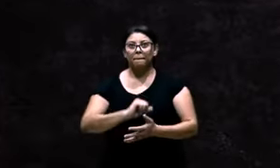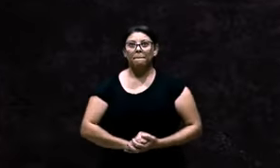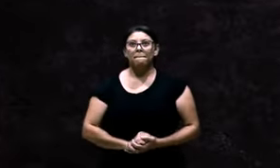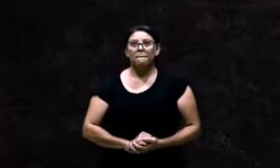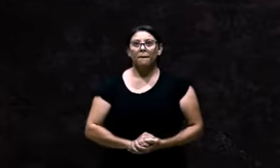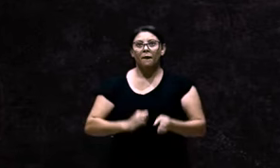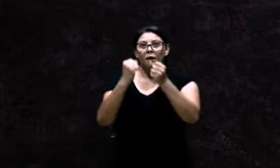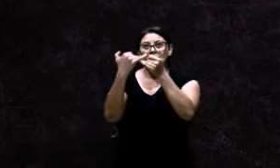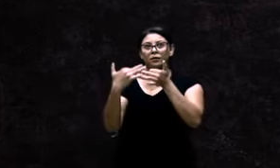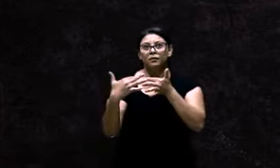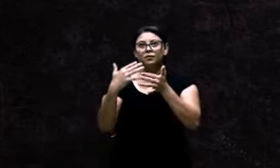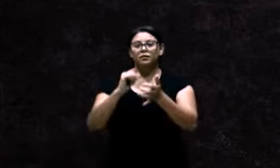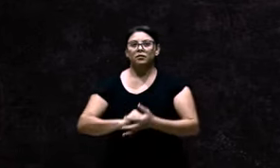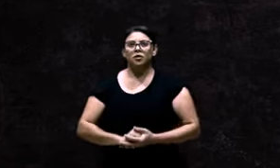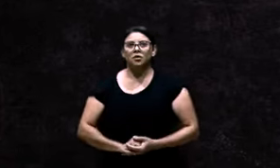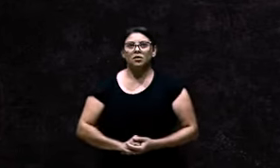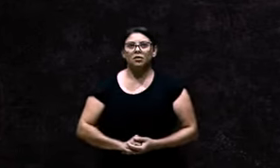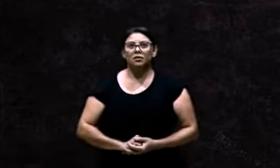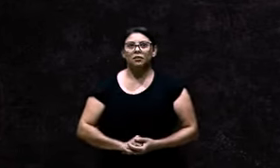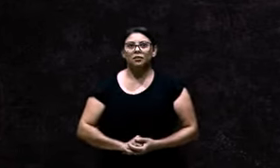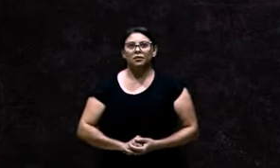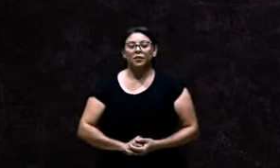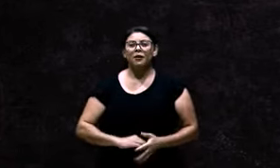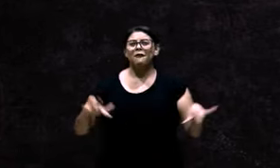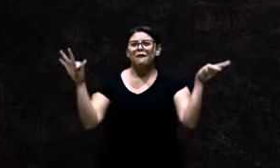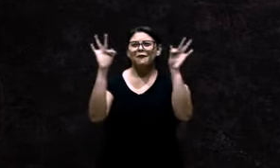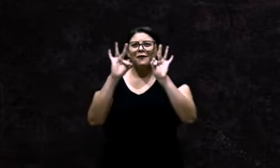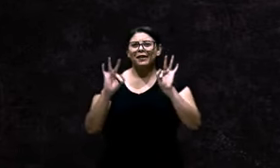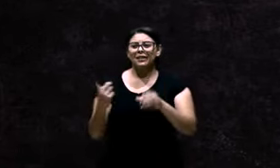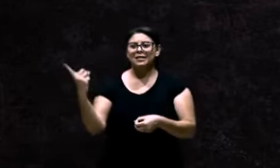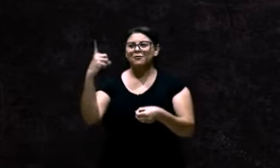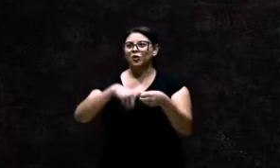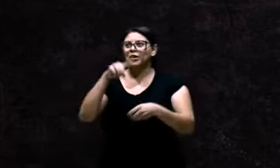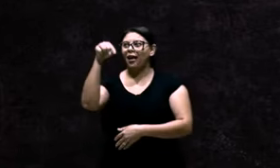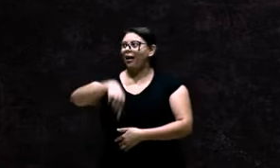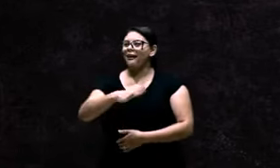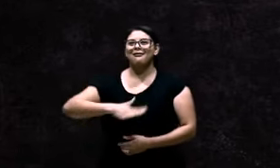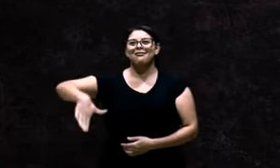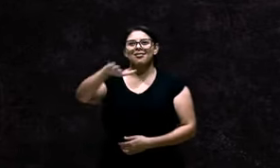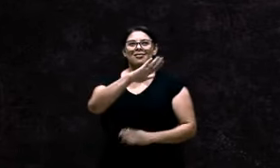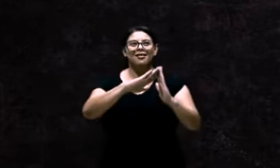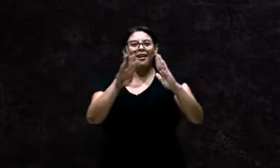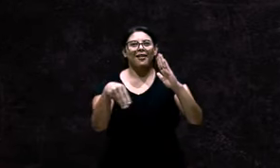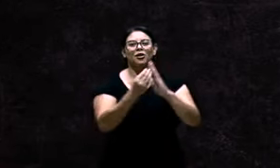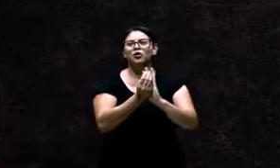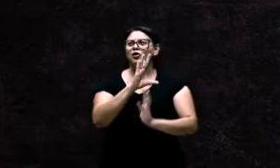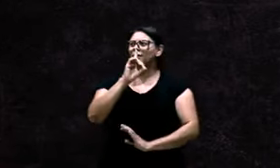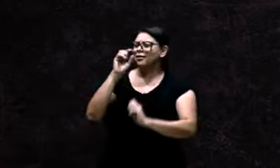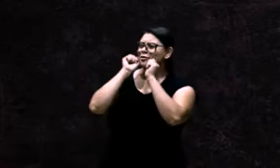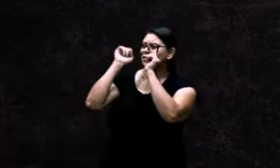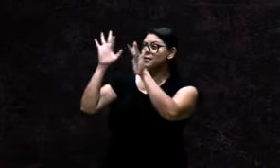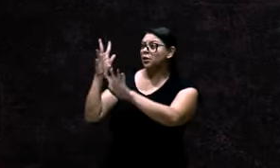Privilégio poder retornar aqui outra vez. Pastor Fábio Rezende, Deus abençoe pelo carinho, aos demais pastores e amigos. Deus abençoe em nome de